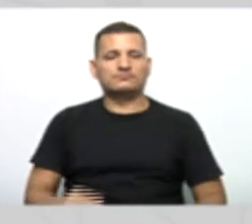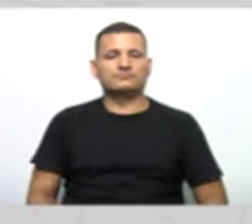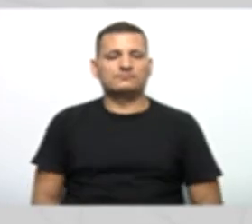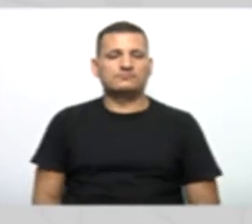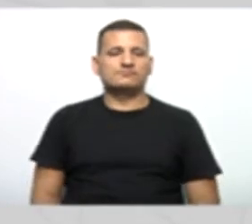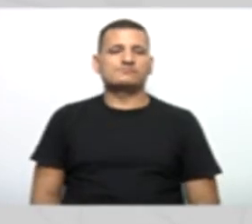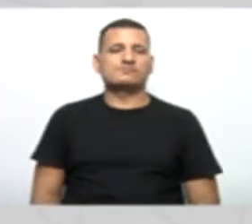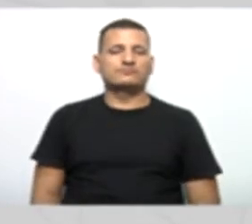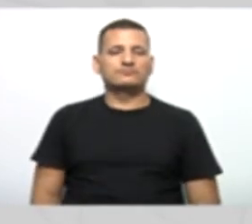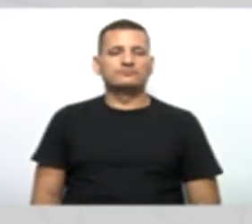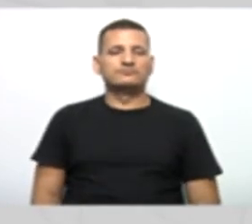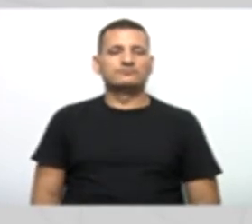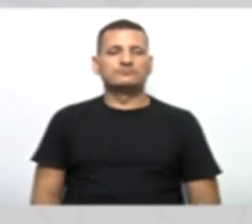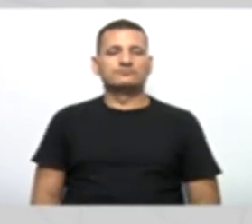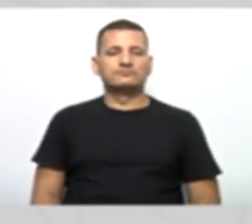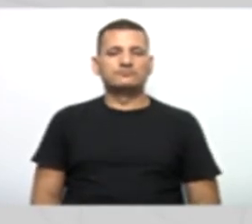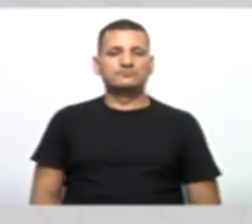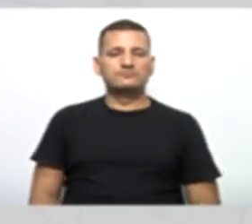nossa apresentação aqui.